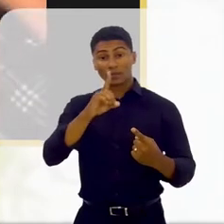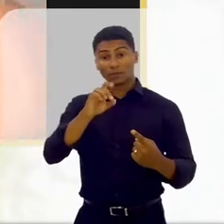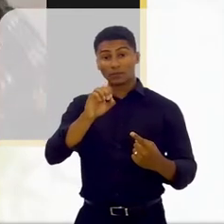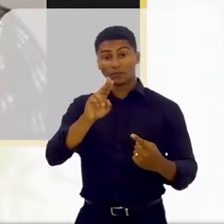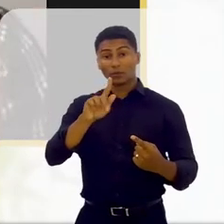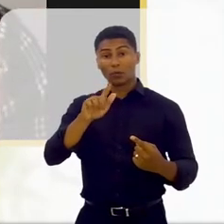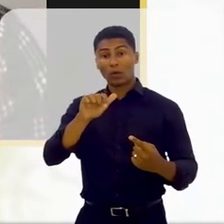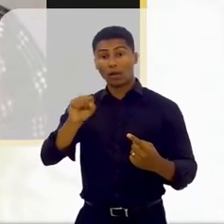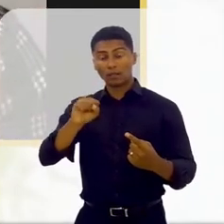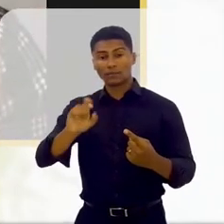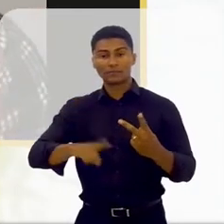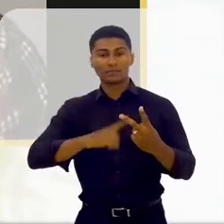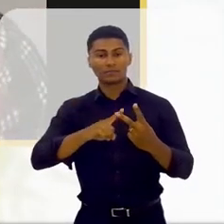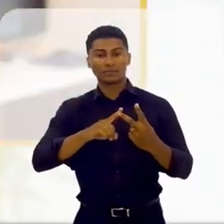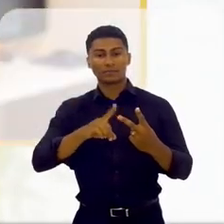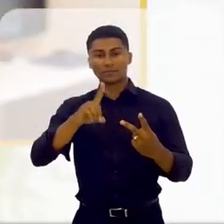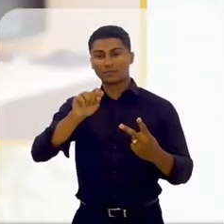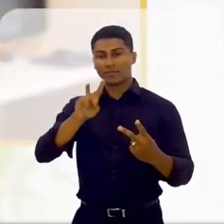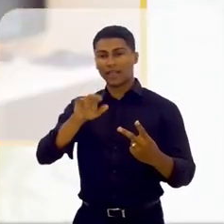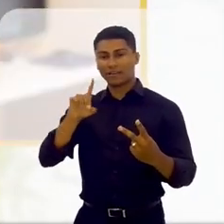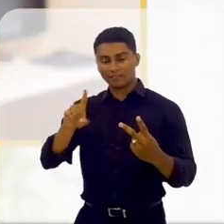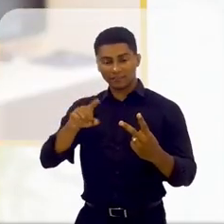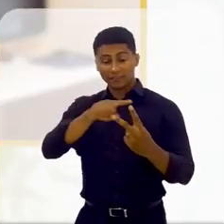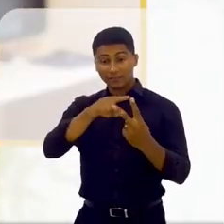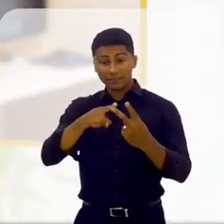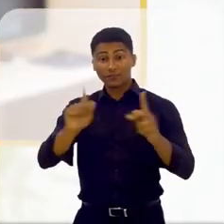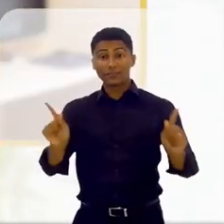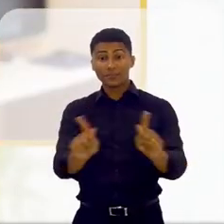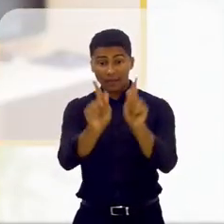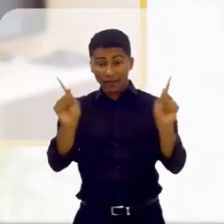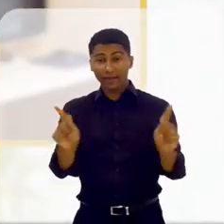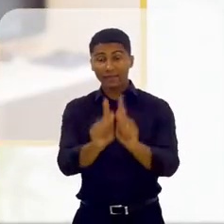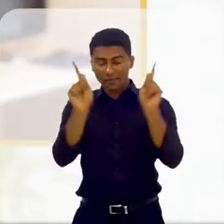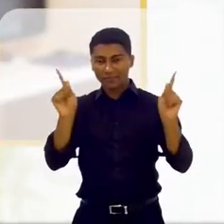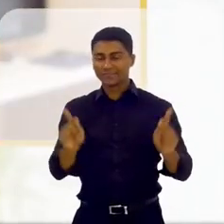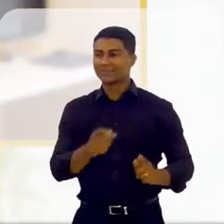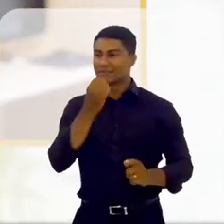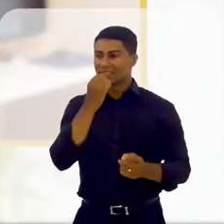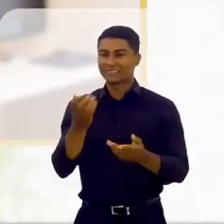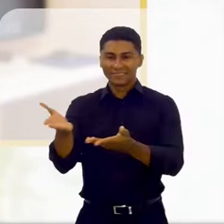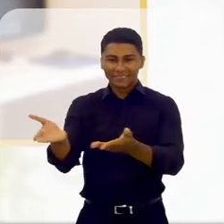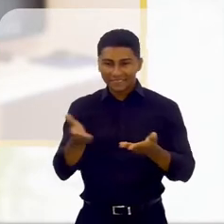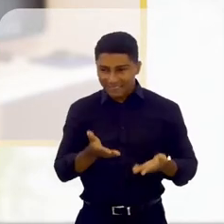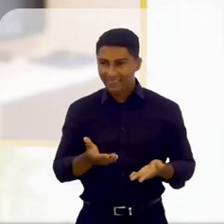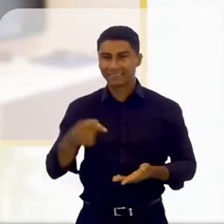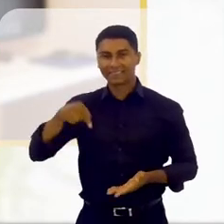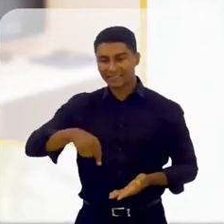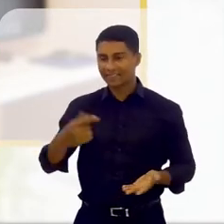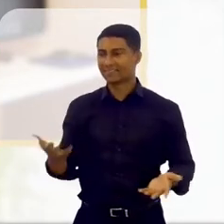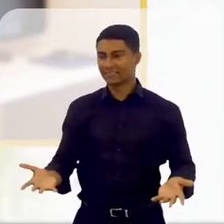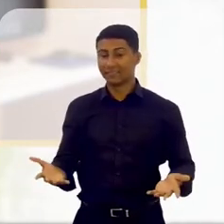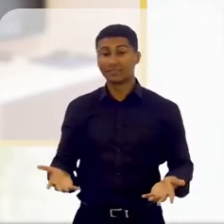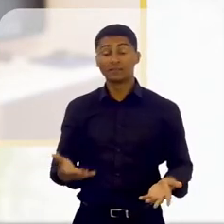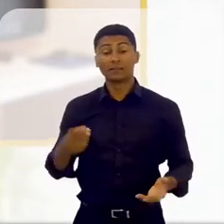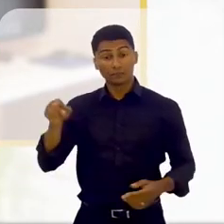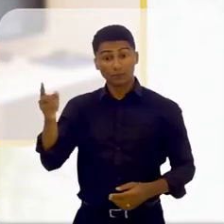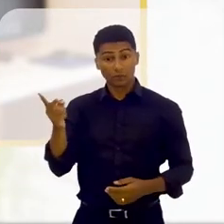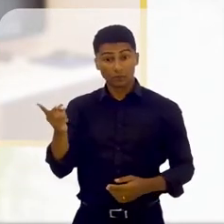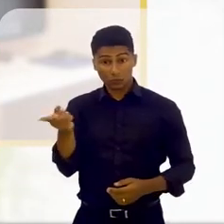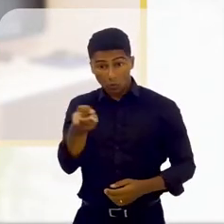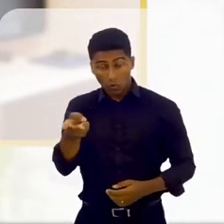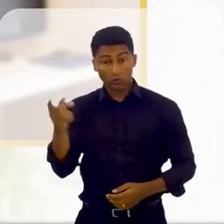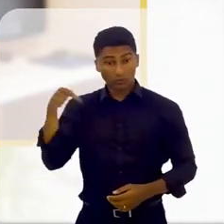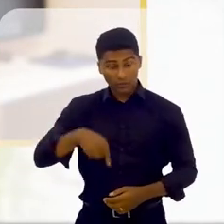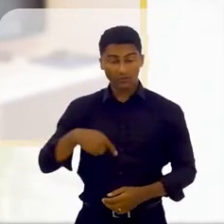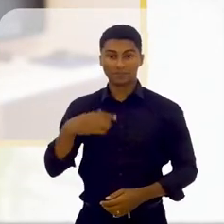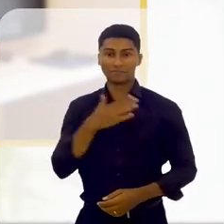e Davi, o D, irmãos gêmeos. Muito bem-vindos ao programa, é um prazer receber